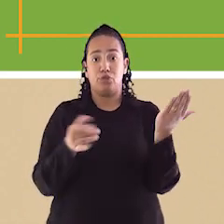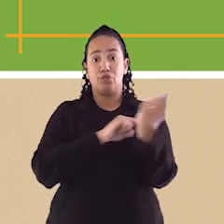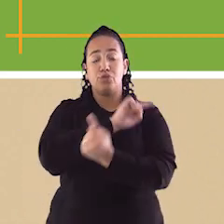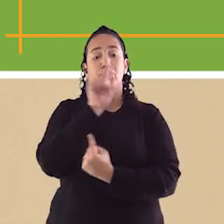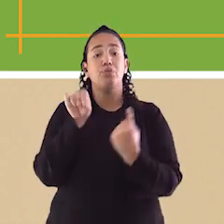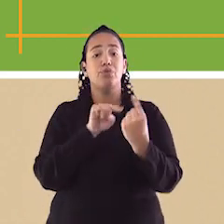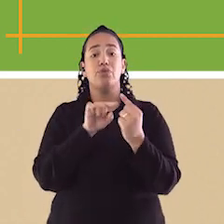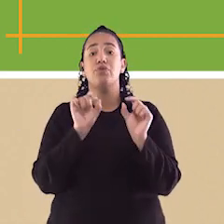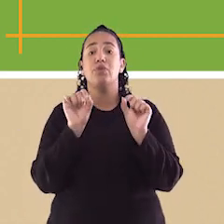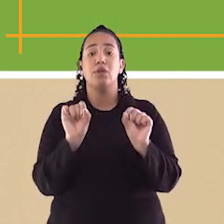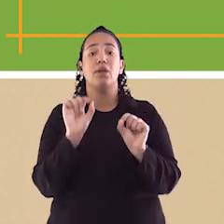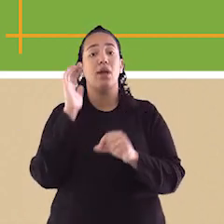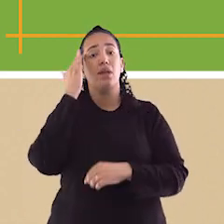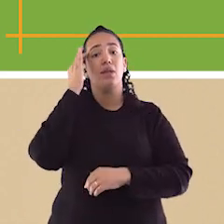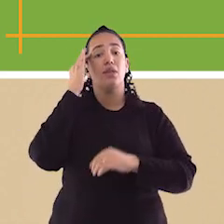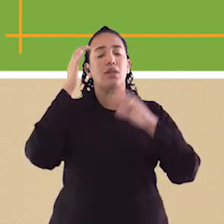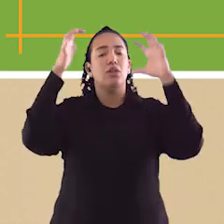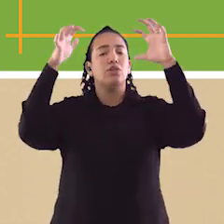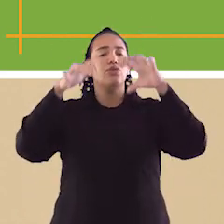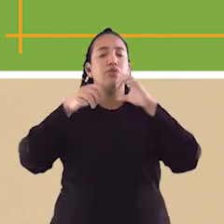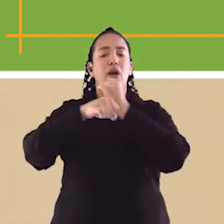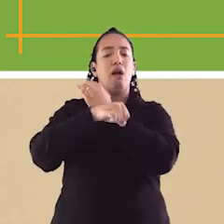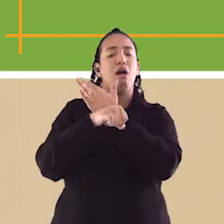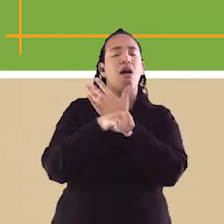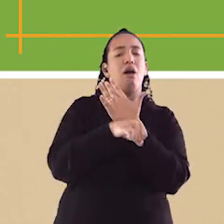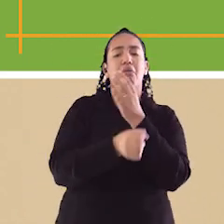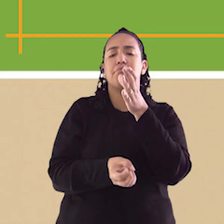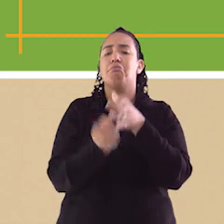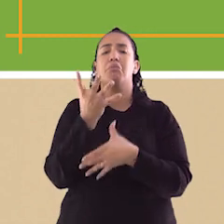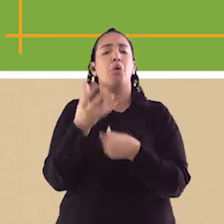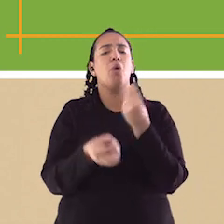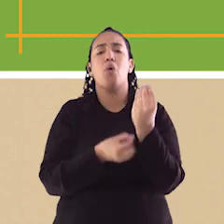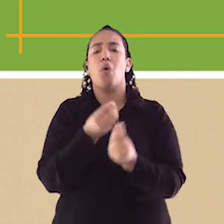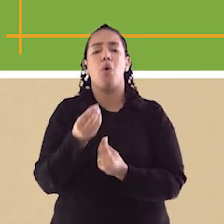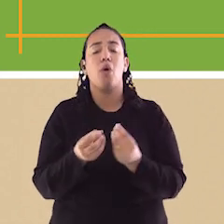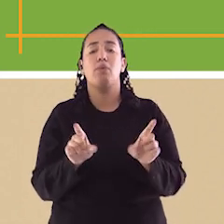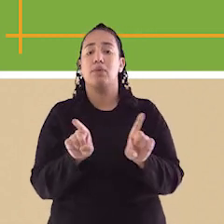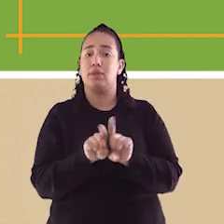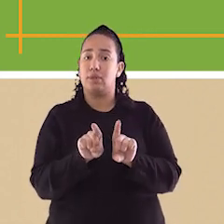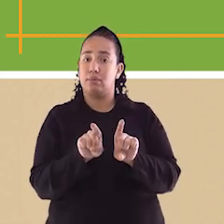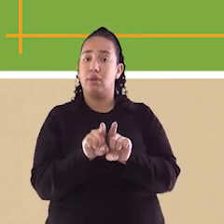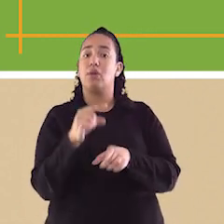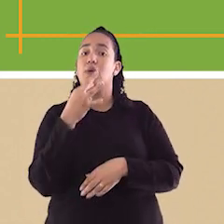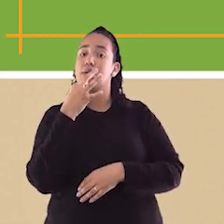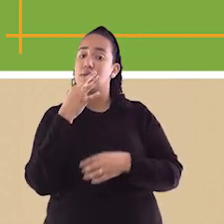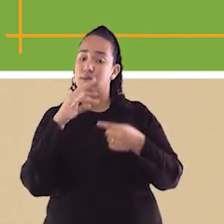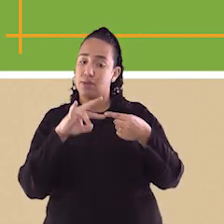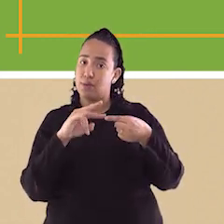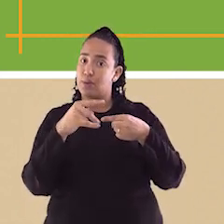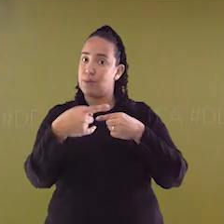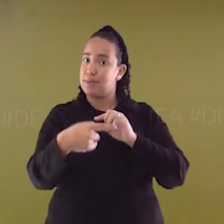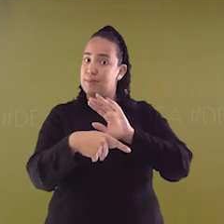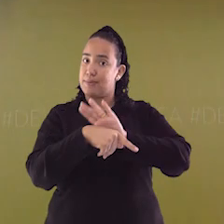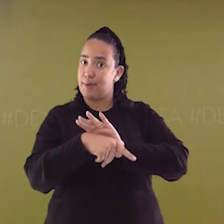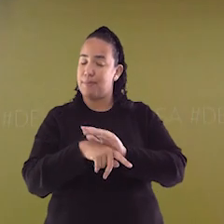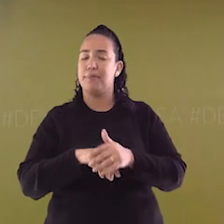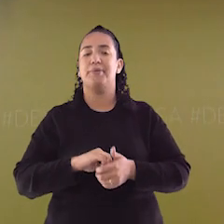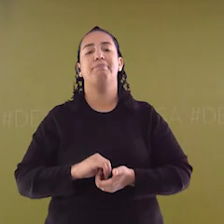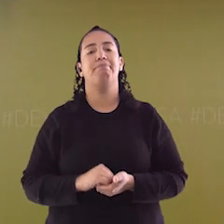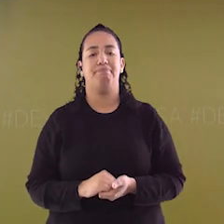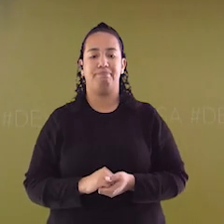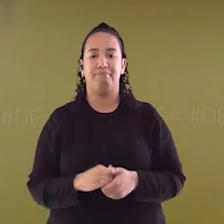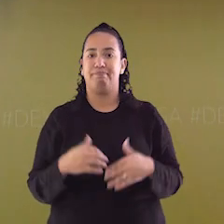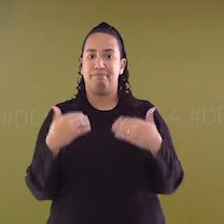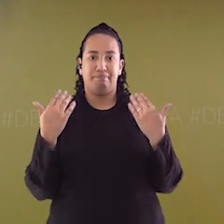como ocorre o fenômeno da chuva ácida, conhecer as causas e as consequências dessa chuva.